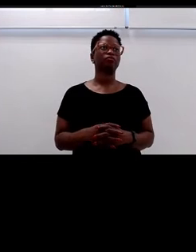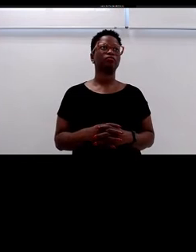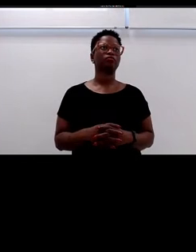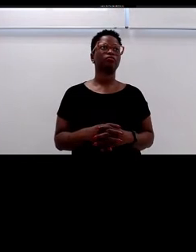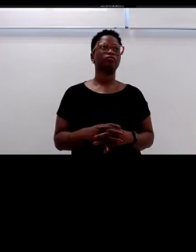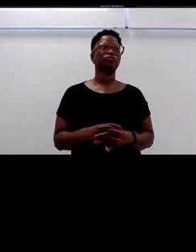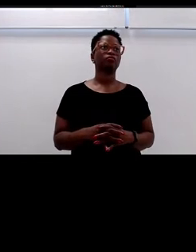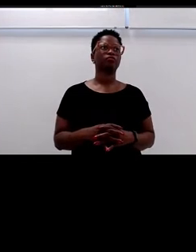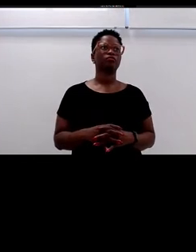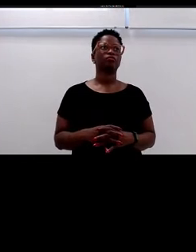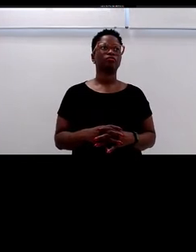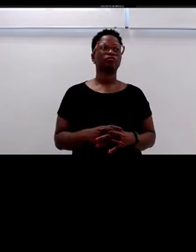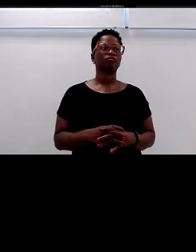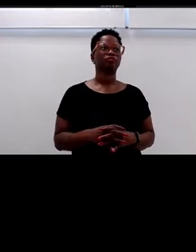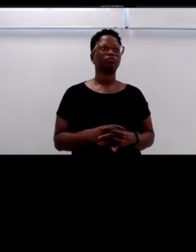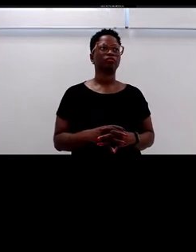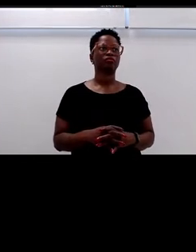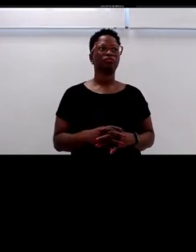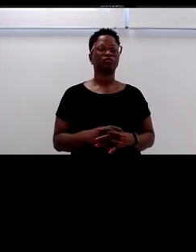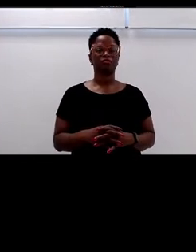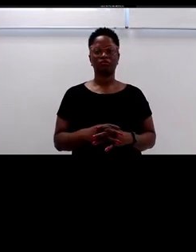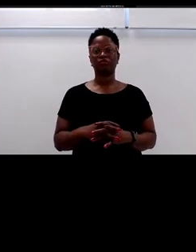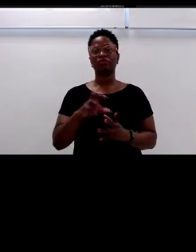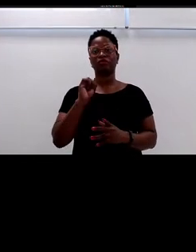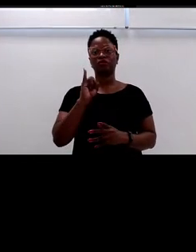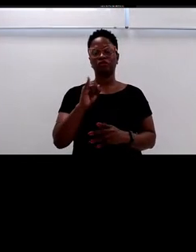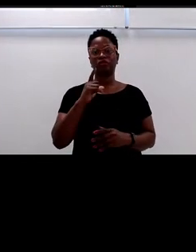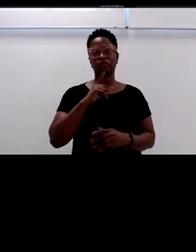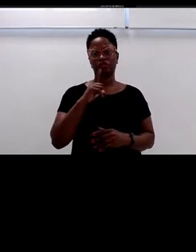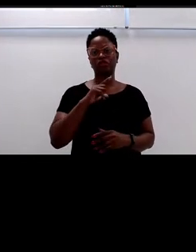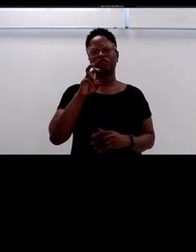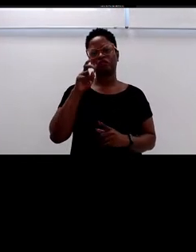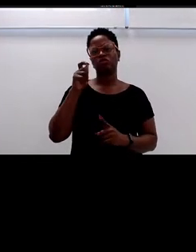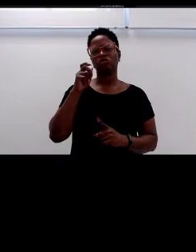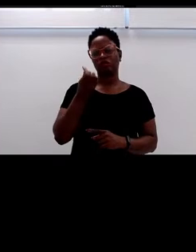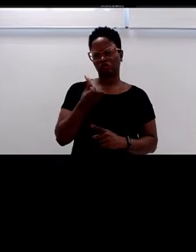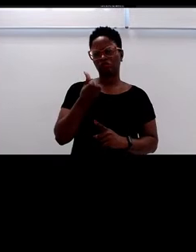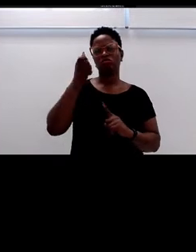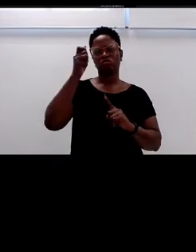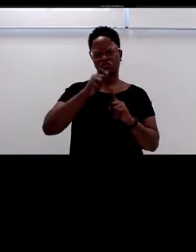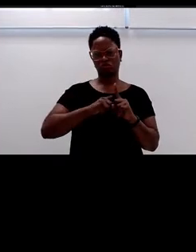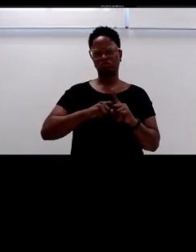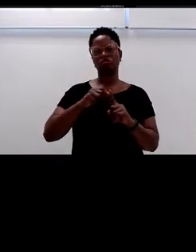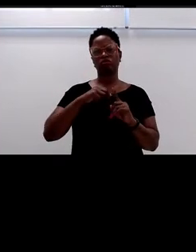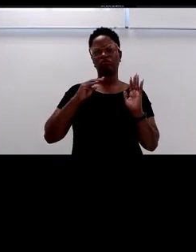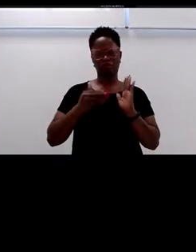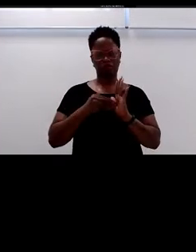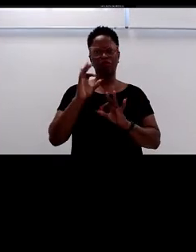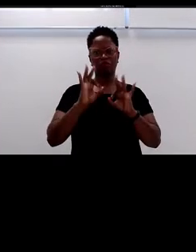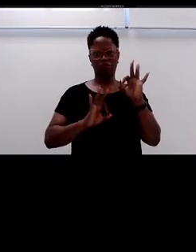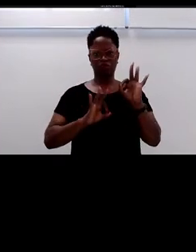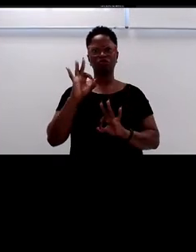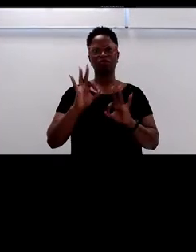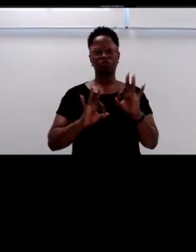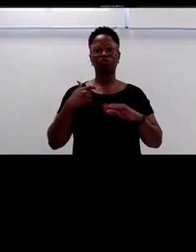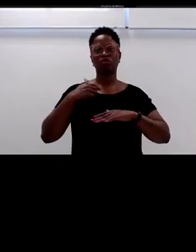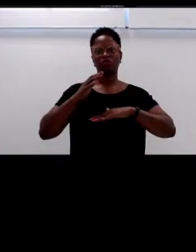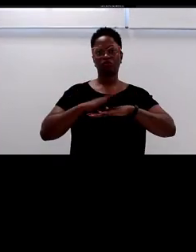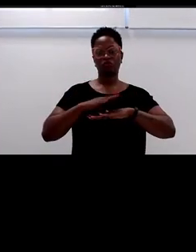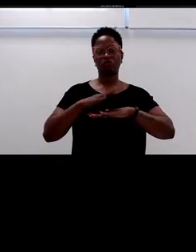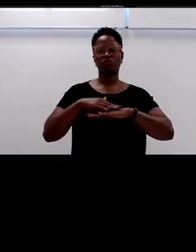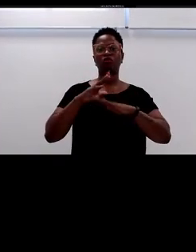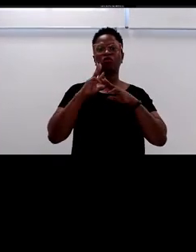Se não me engano, o tempo total foram 6 meses. No final também do projeto, eu fiz uma oficina